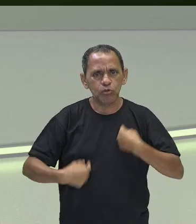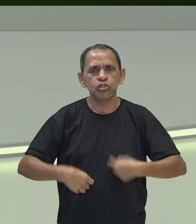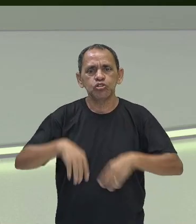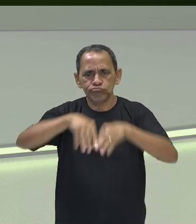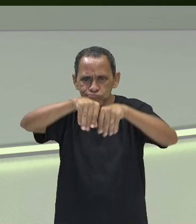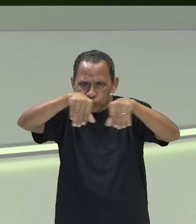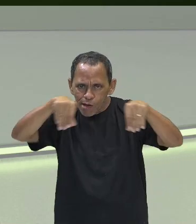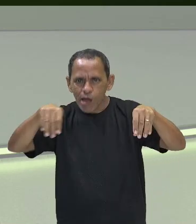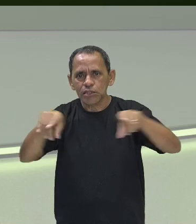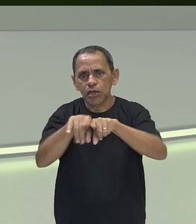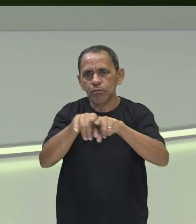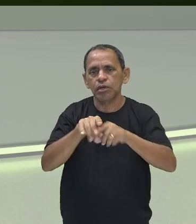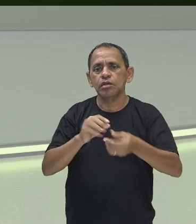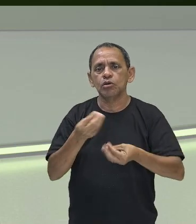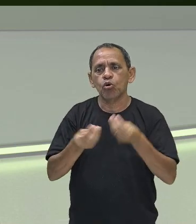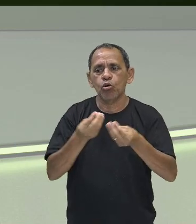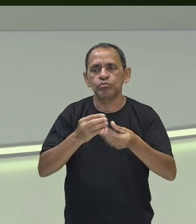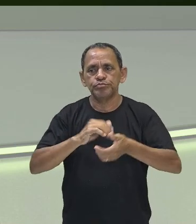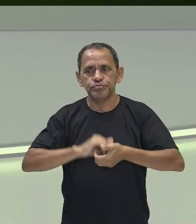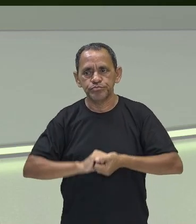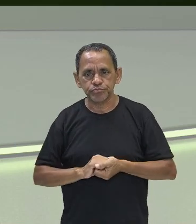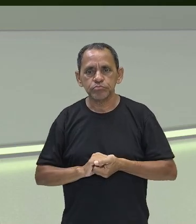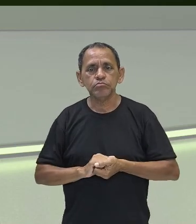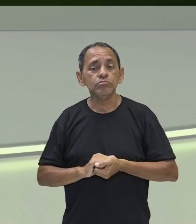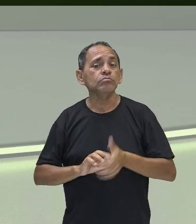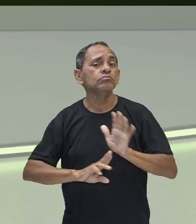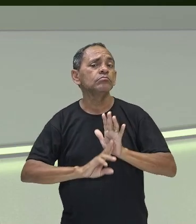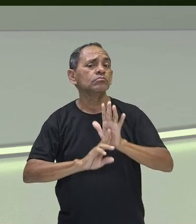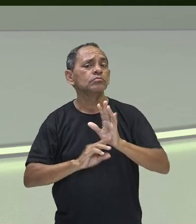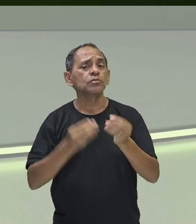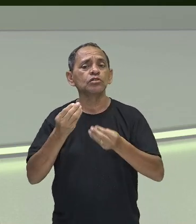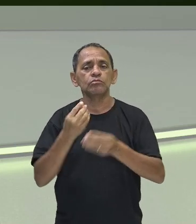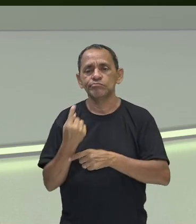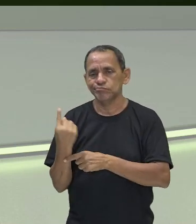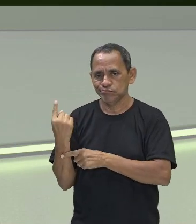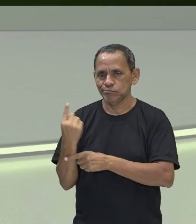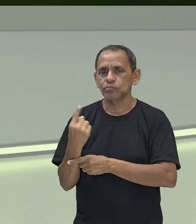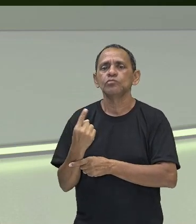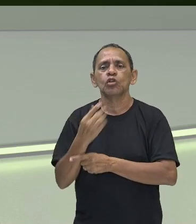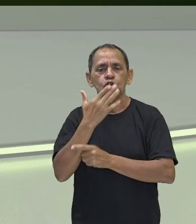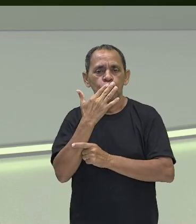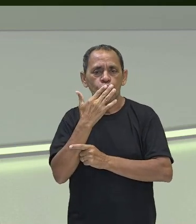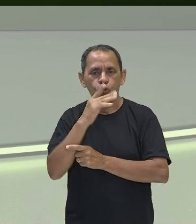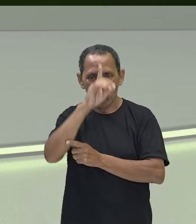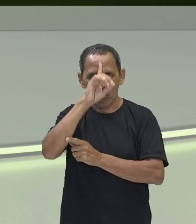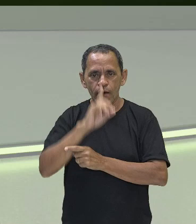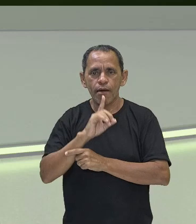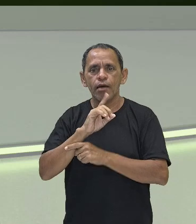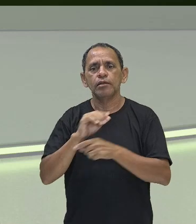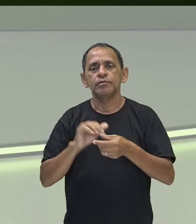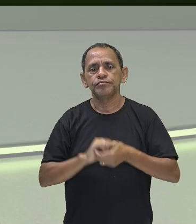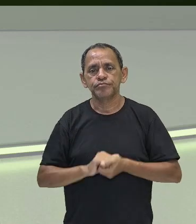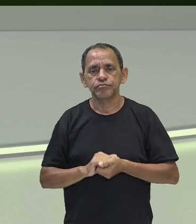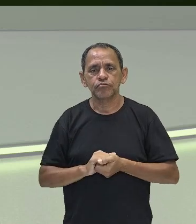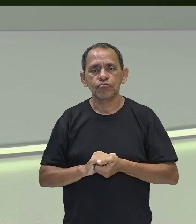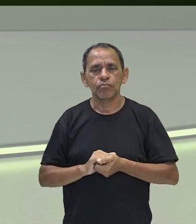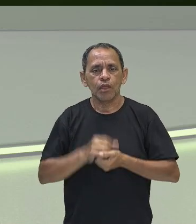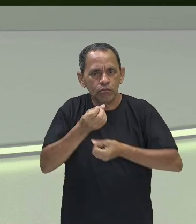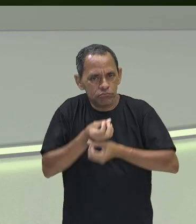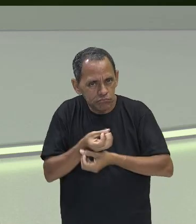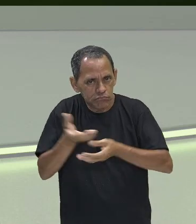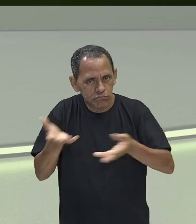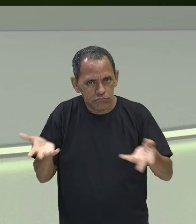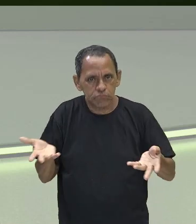componente do plasma sanguíneo, que está representado aqui na cor amarela, né, dessa distribuição após